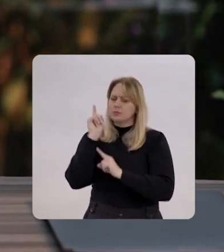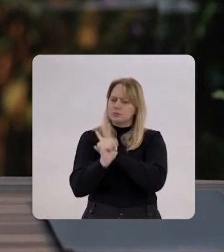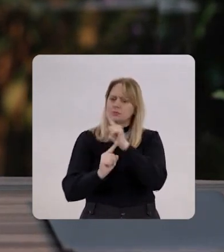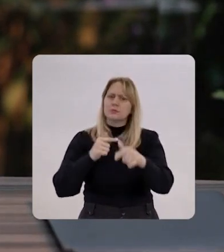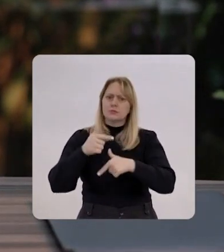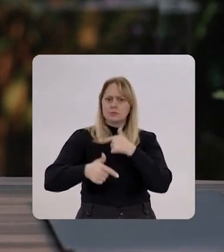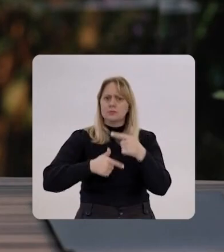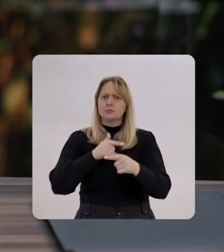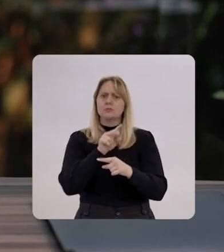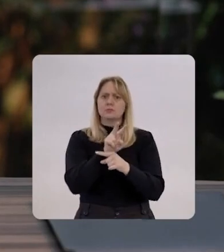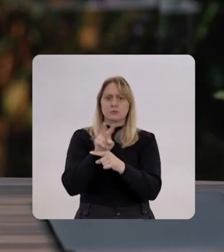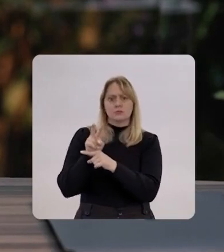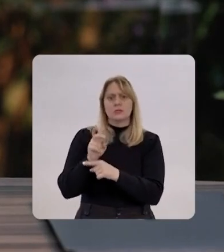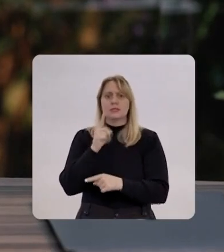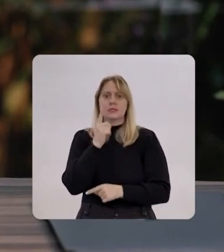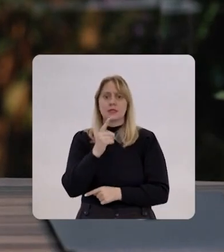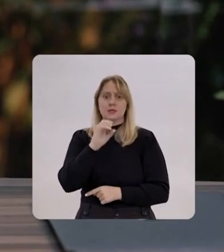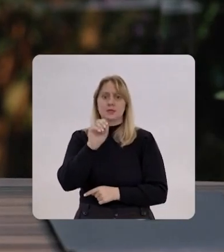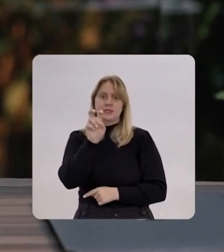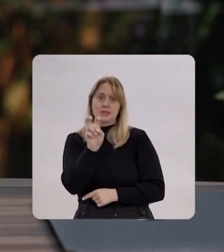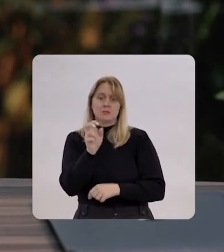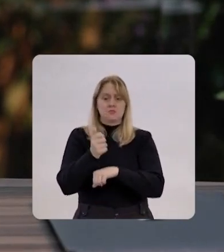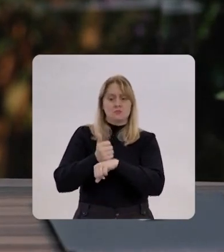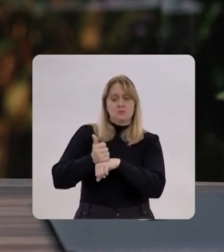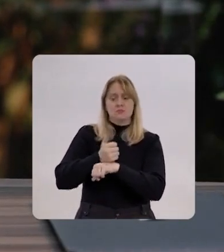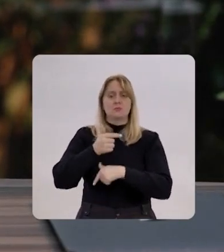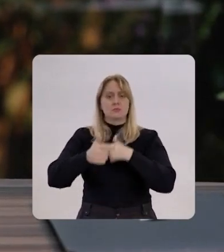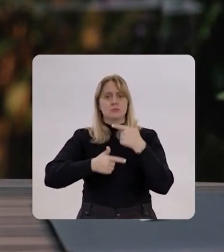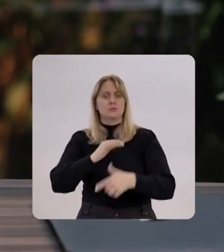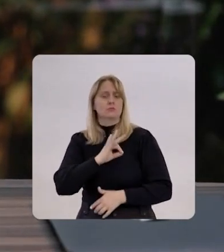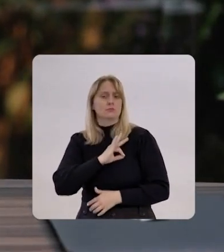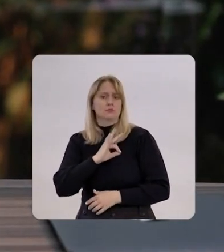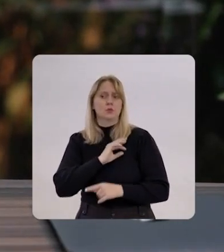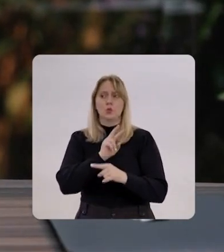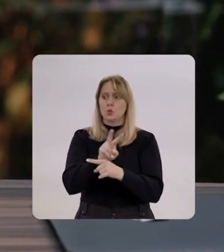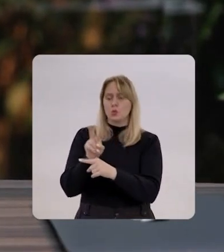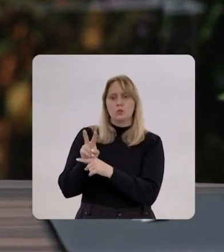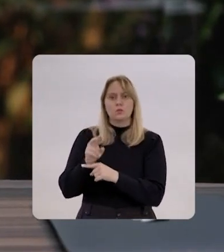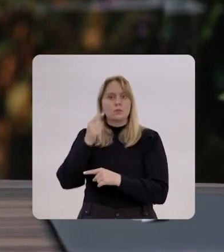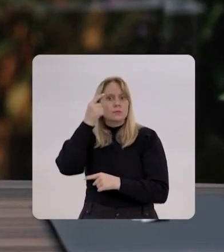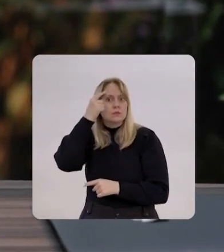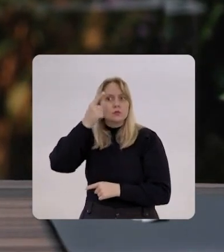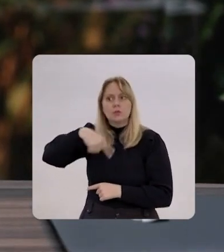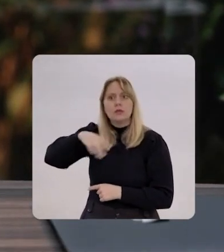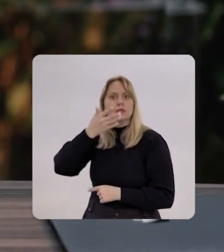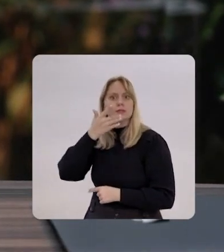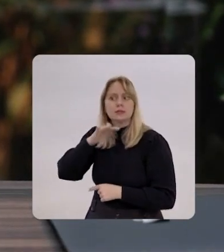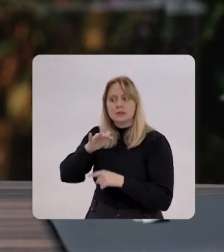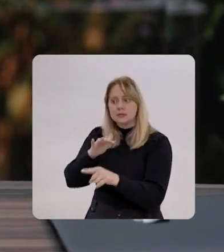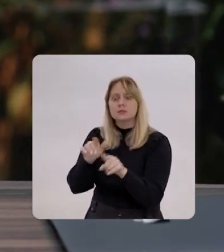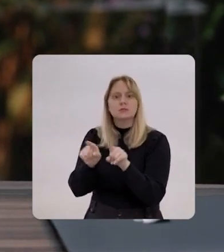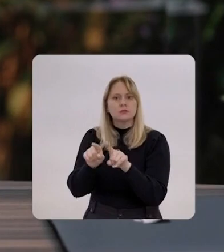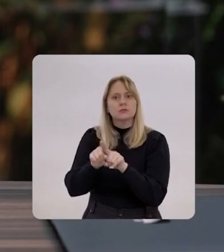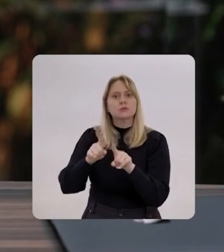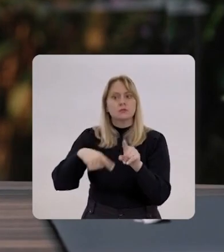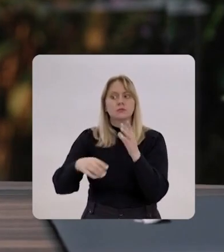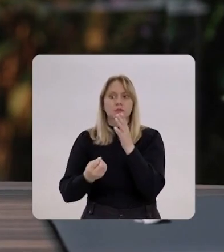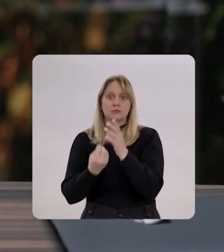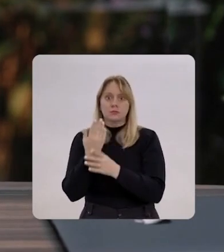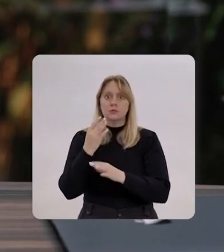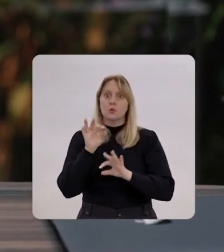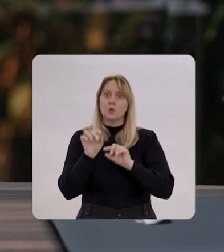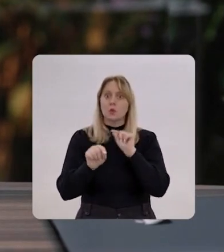total de 105 profissionais. E pensando na proteção de nossas crianças, criamos medidas